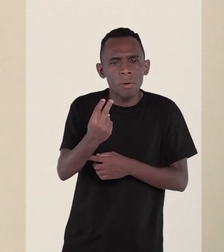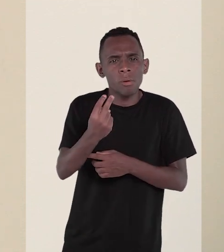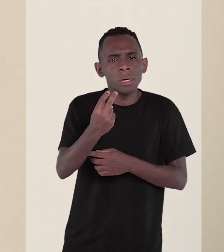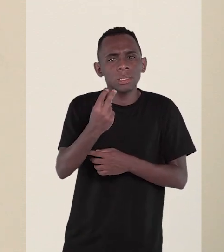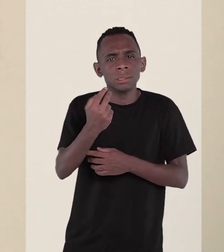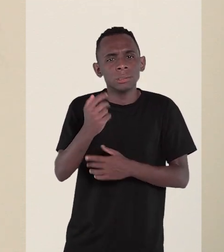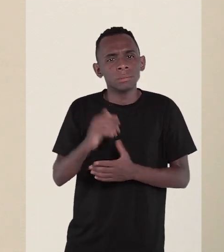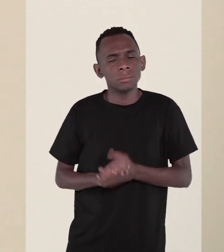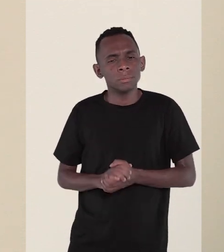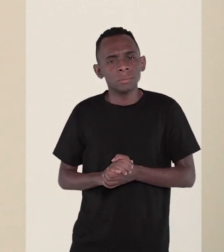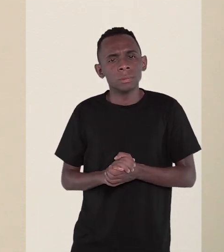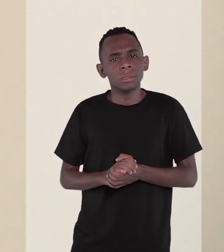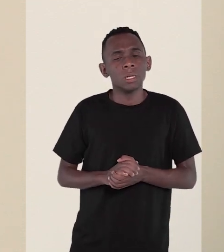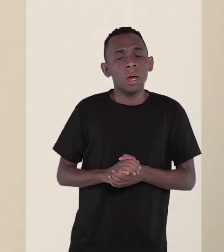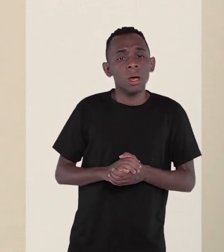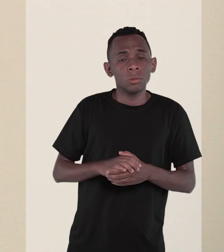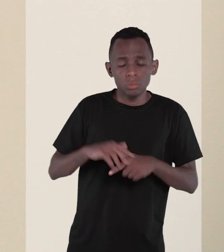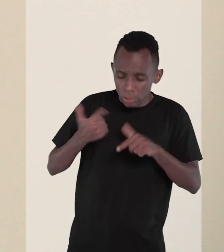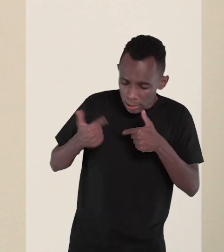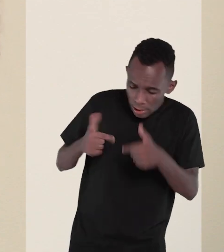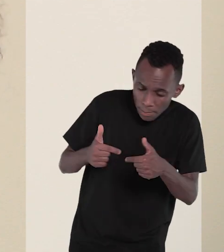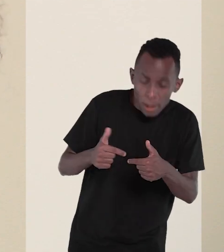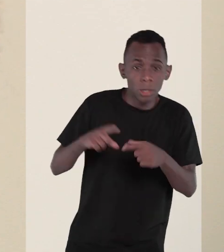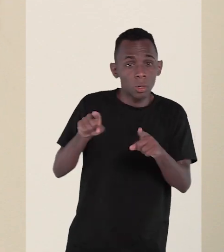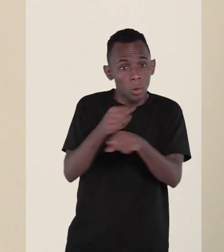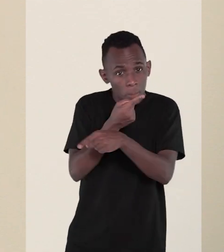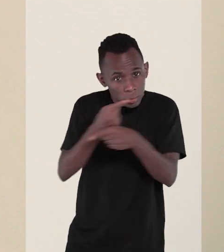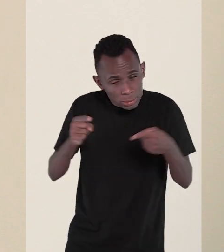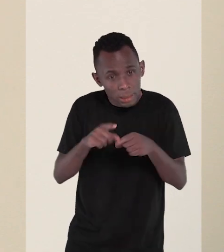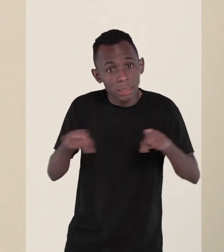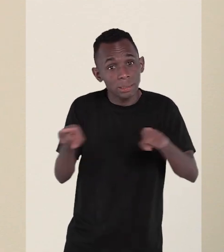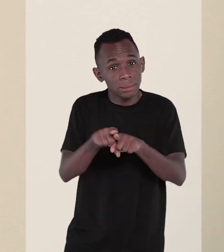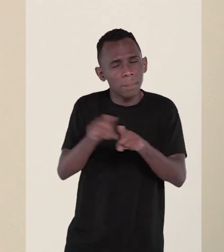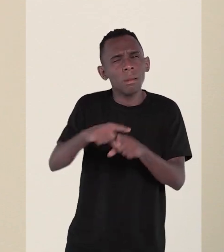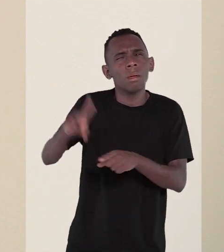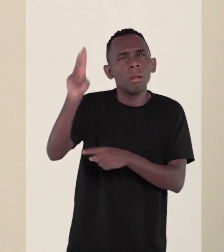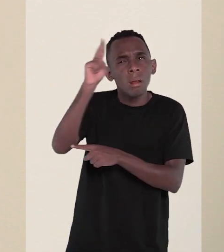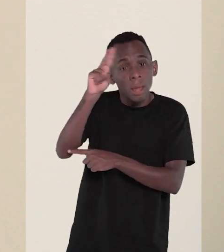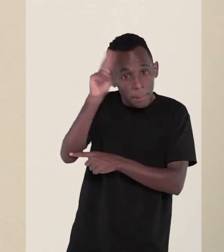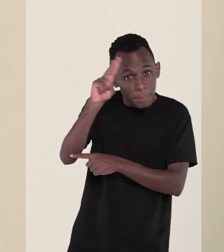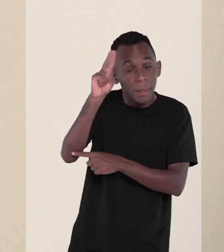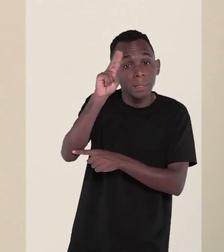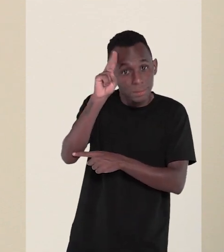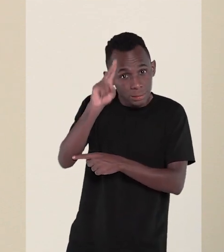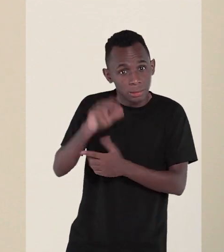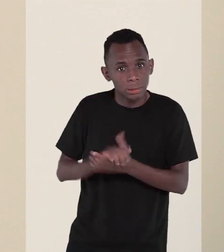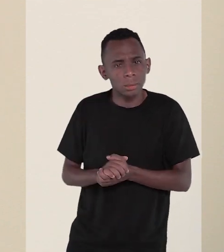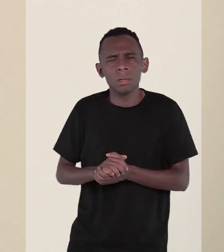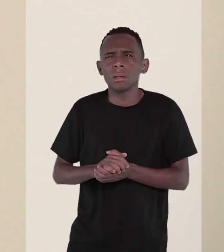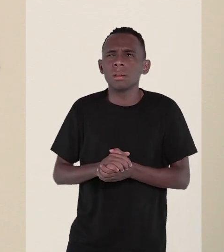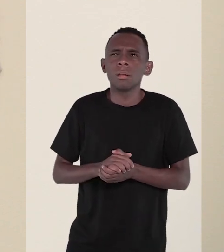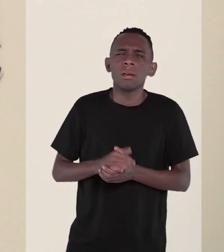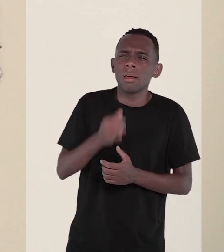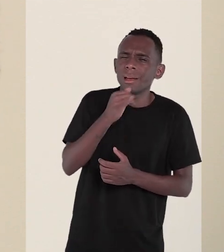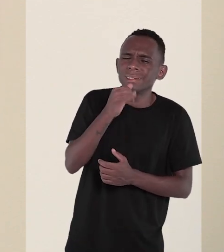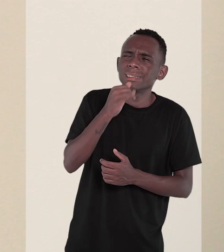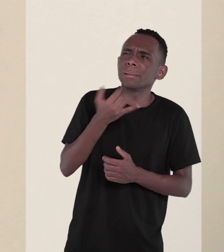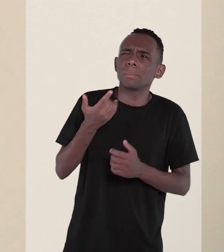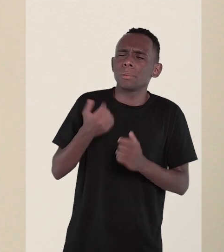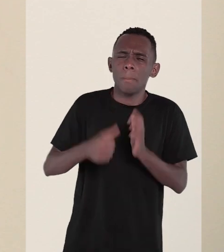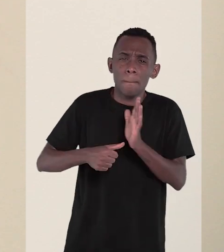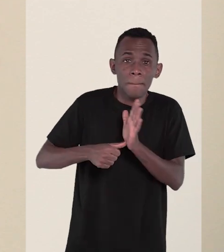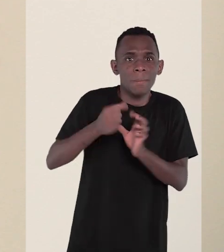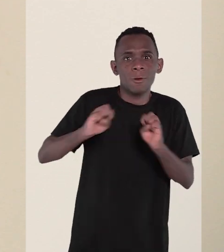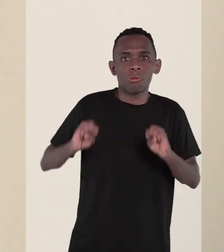tocam, como alguns processos musicais meus, algumas memórias. Aí tem memórias mesmo, de primeiro show